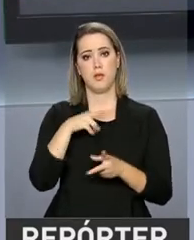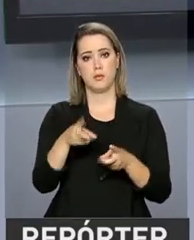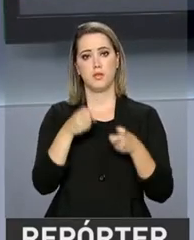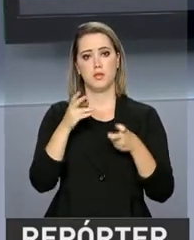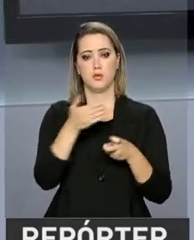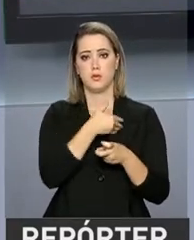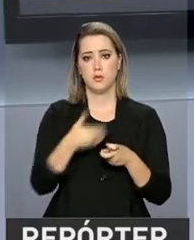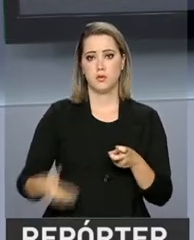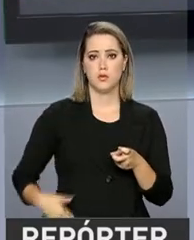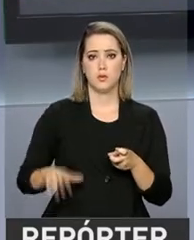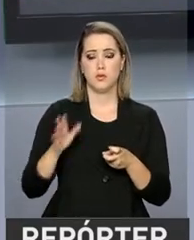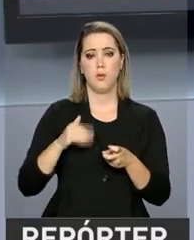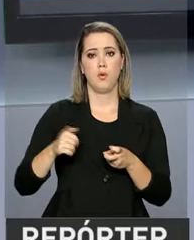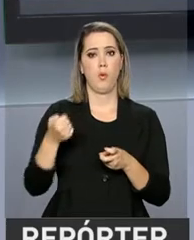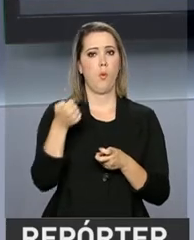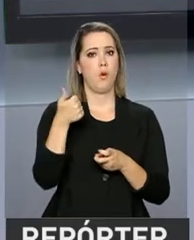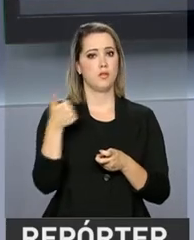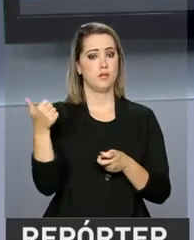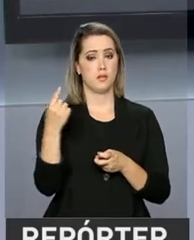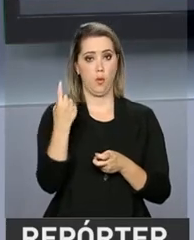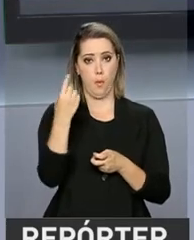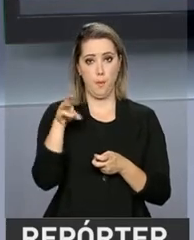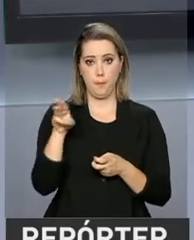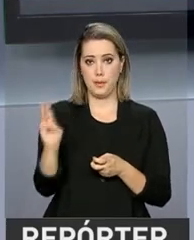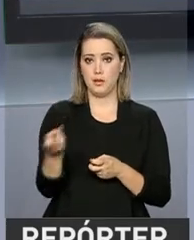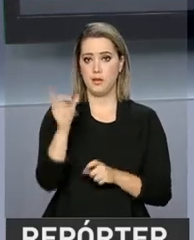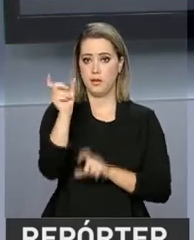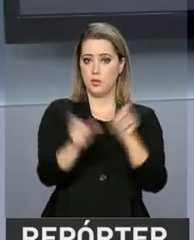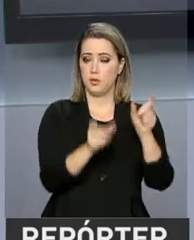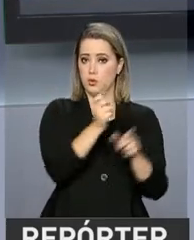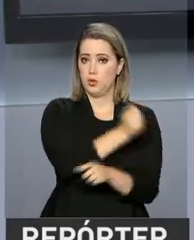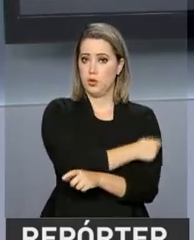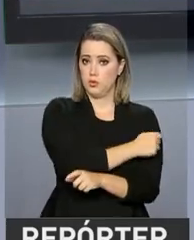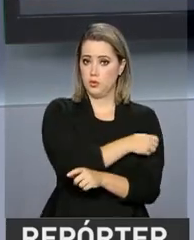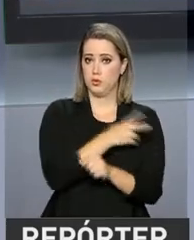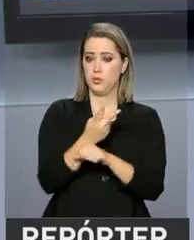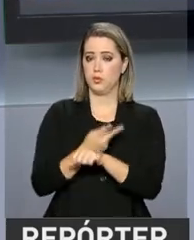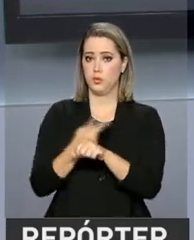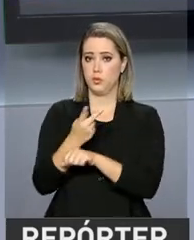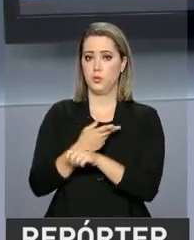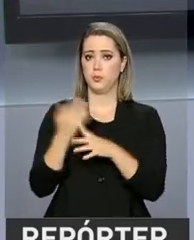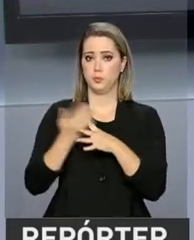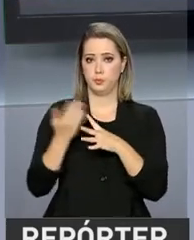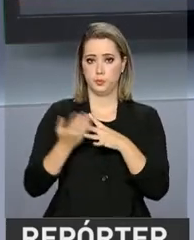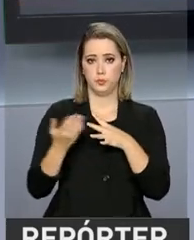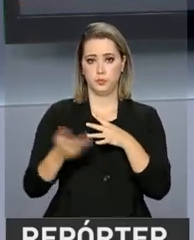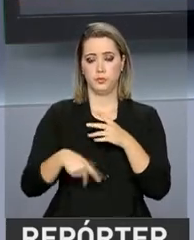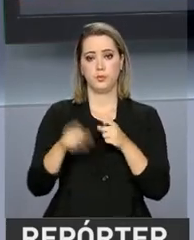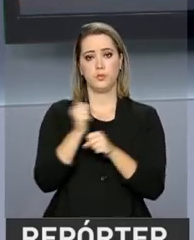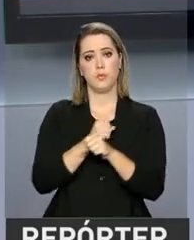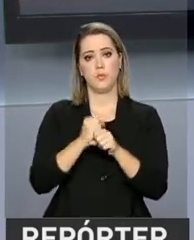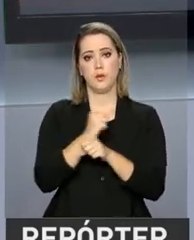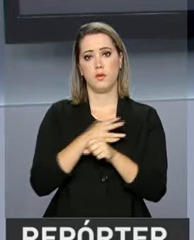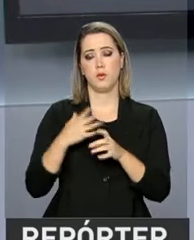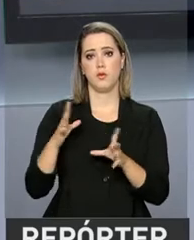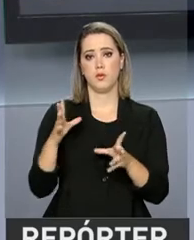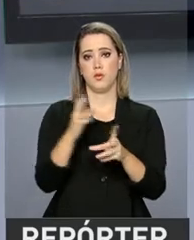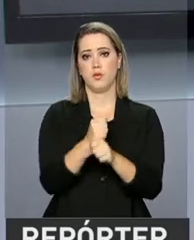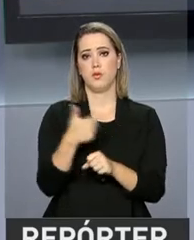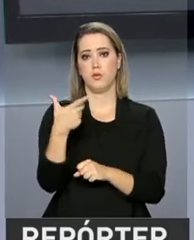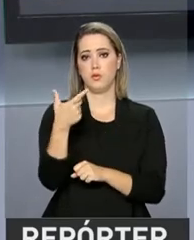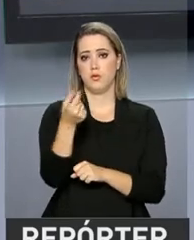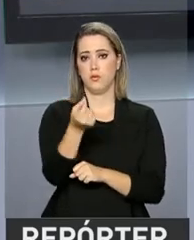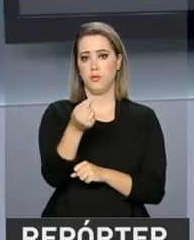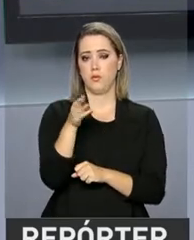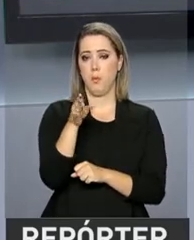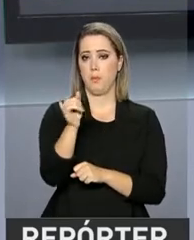expectativa do governo é de que quase um milhão e trezentos mil estudantes busquem o financiamento que este ano tem um orçamento de